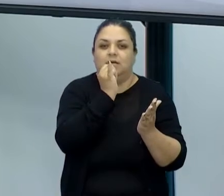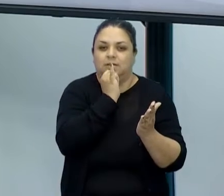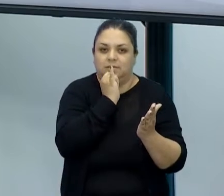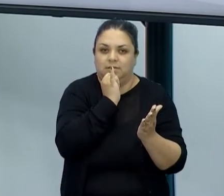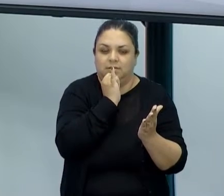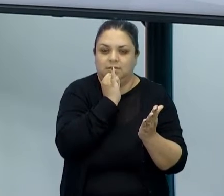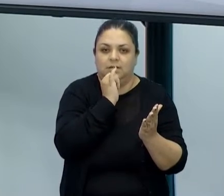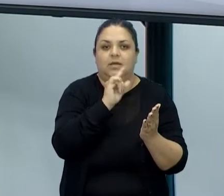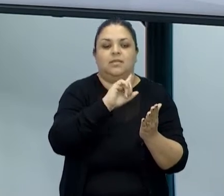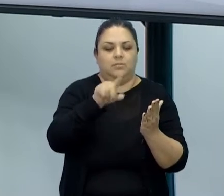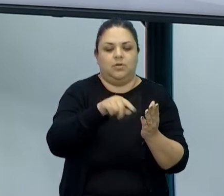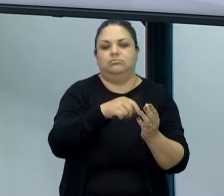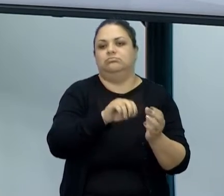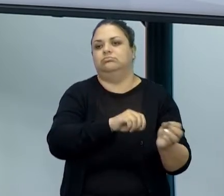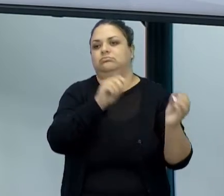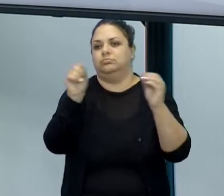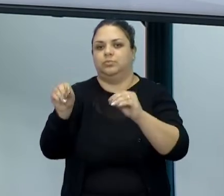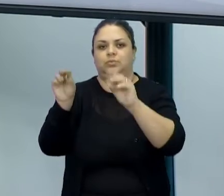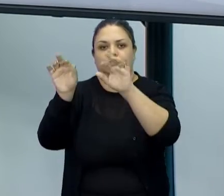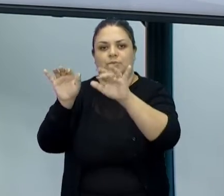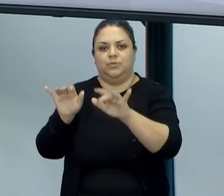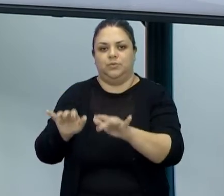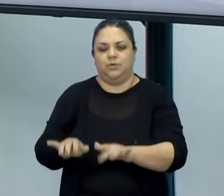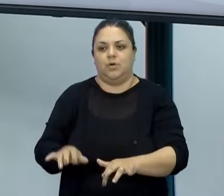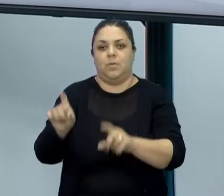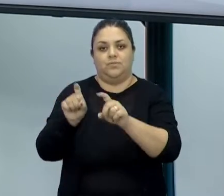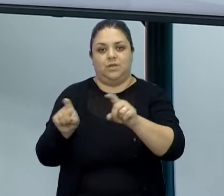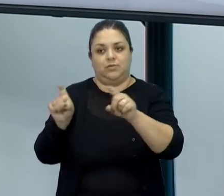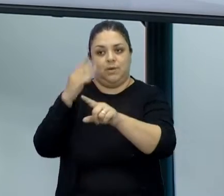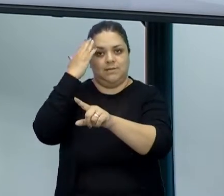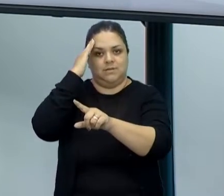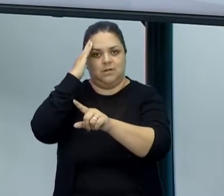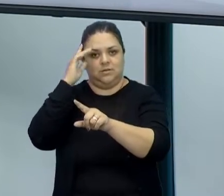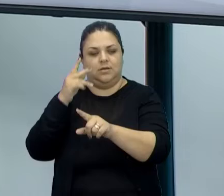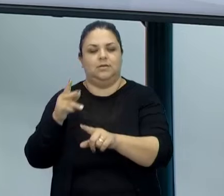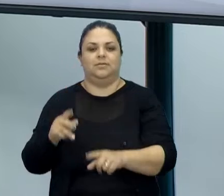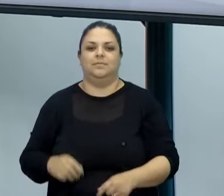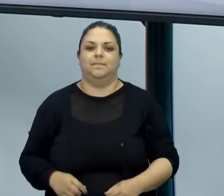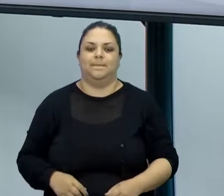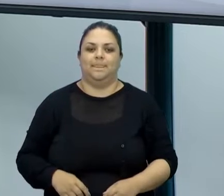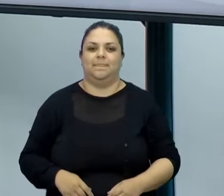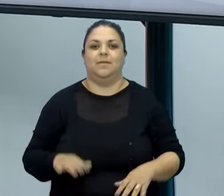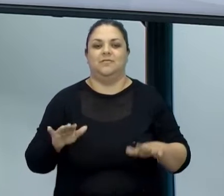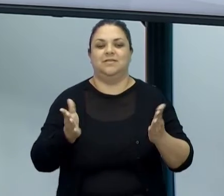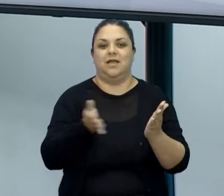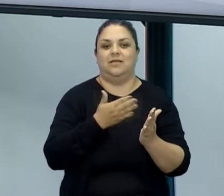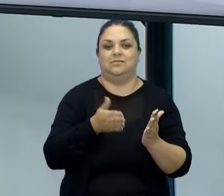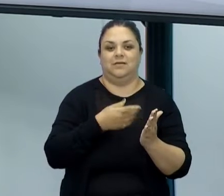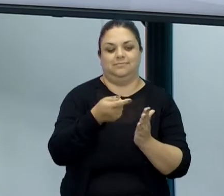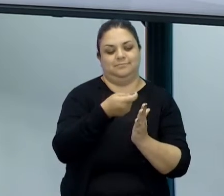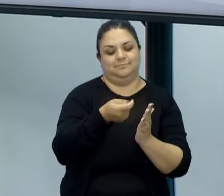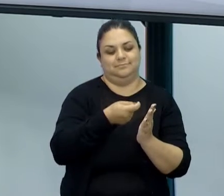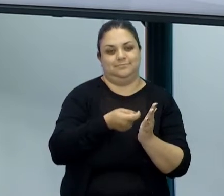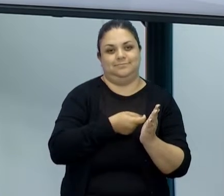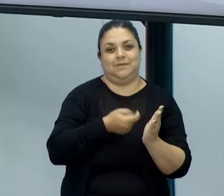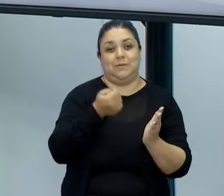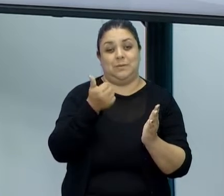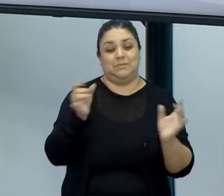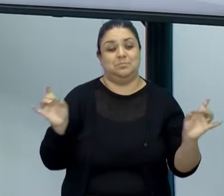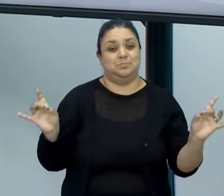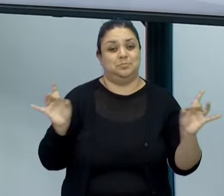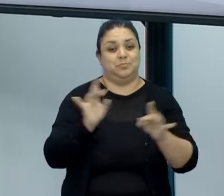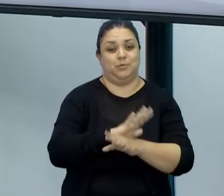computador. Quando a gente termina de escrever o pseudocódigo no caderno, quando a gente termina ali, já está quase que